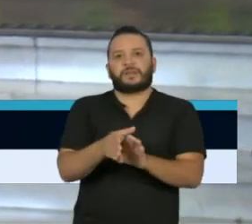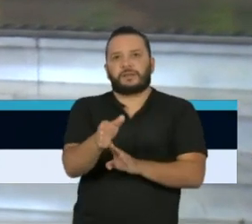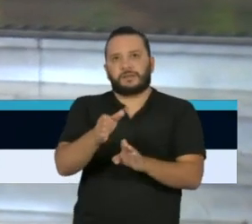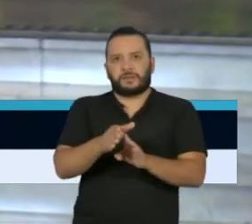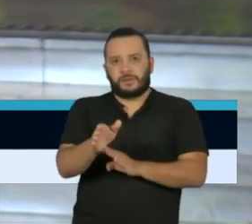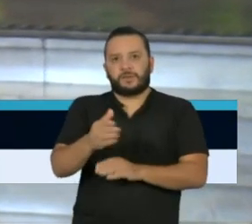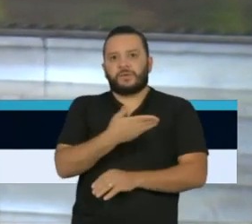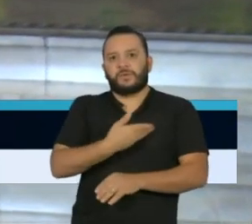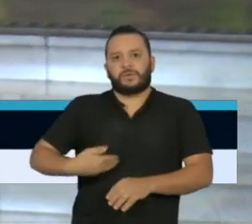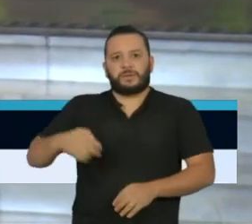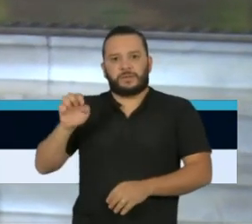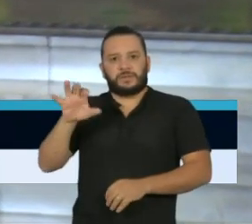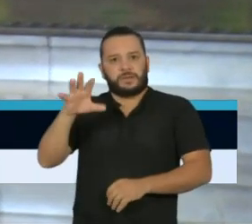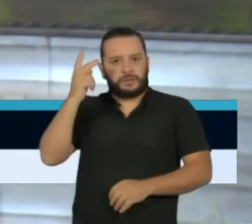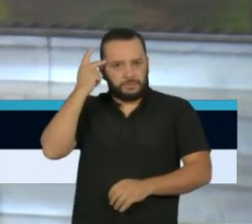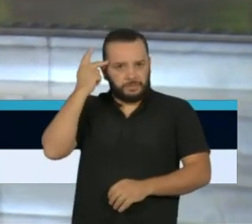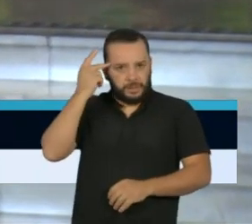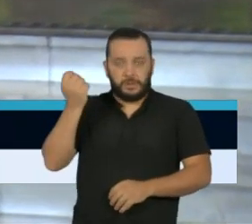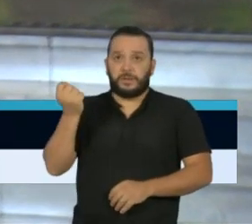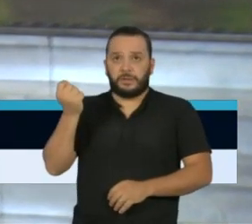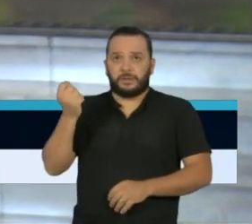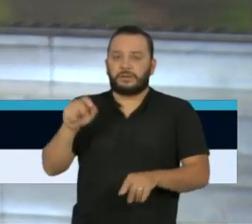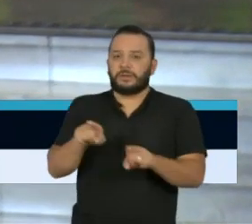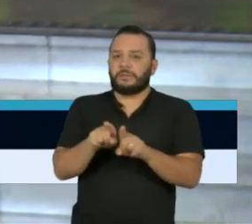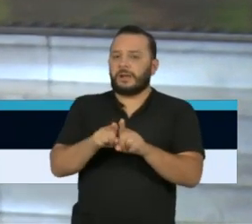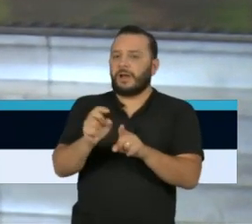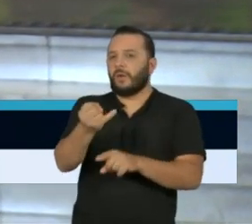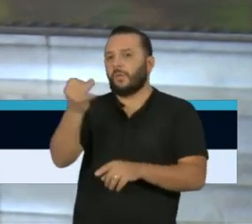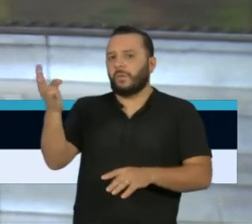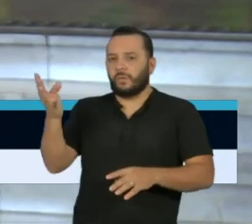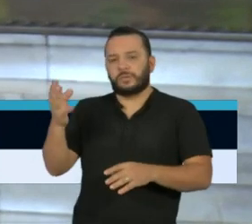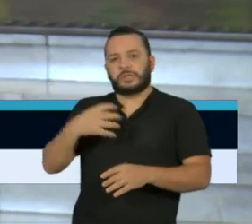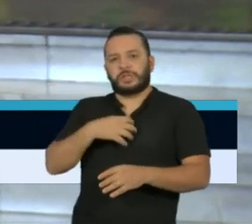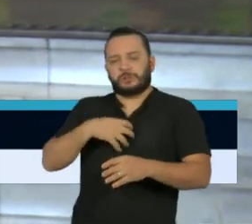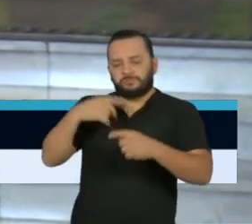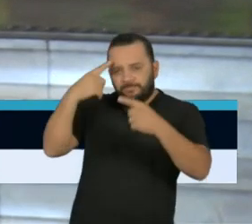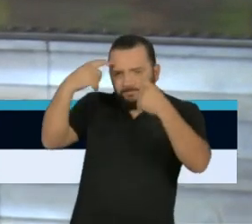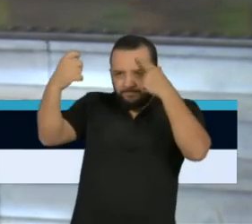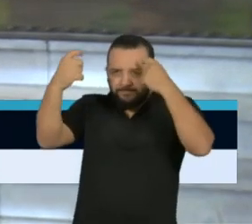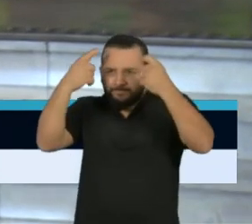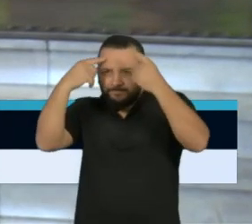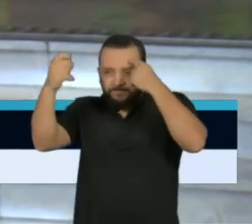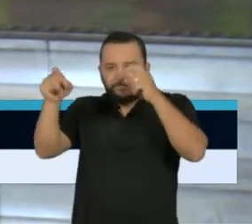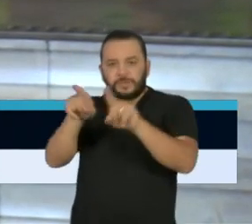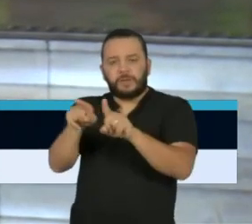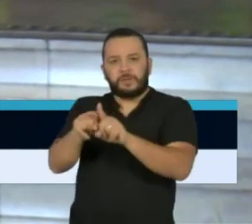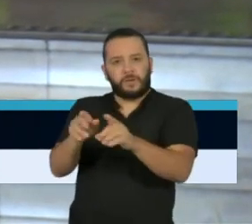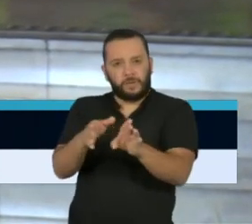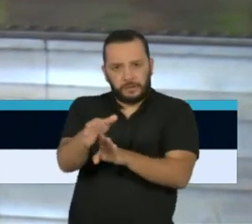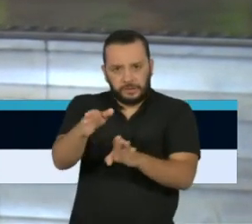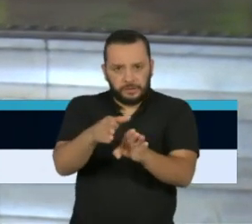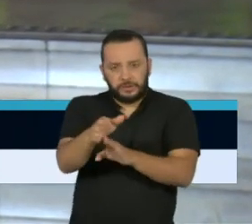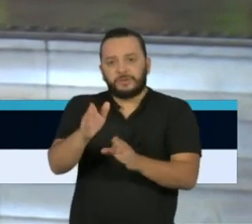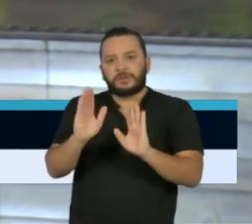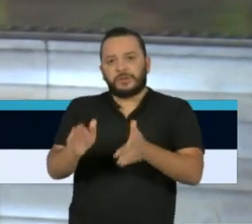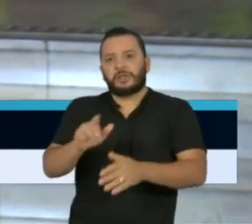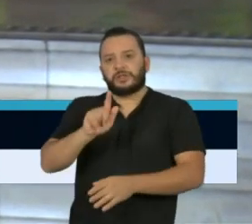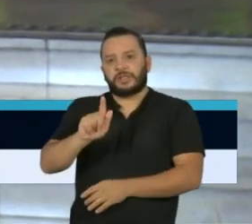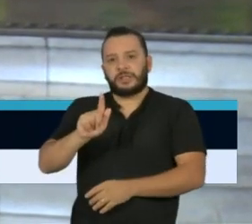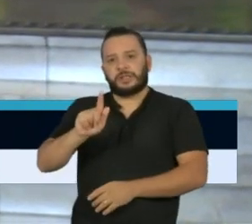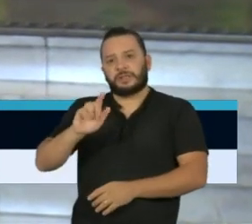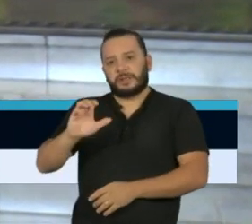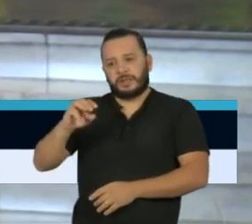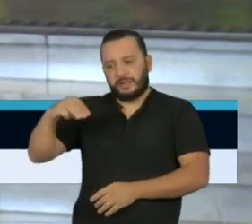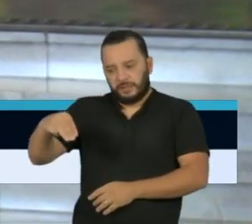do governo do Estado e alguns até de forma criativa e orientativa, colocando as suas guardas municipais e até